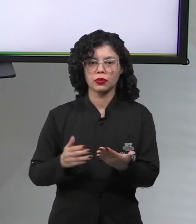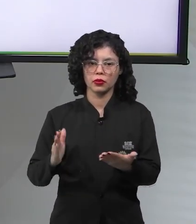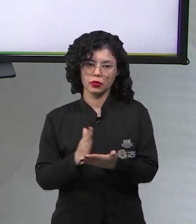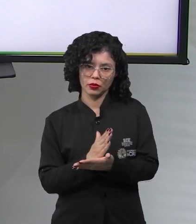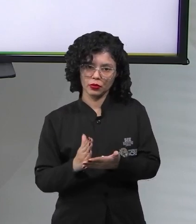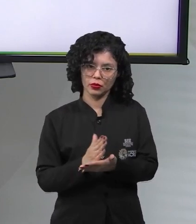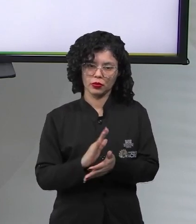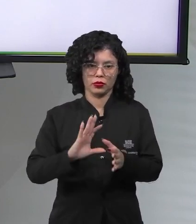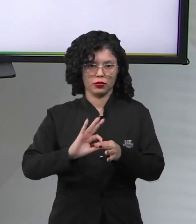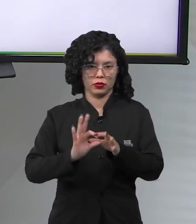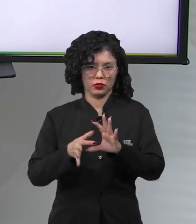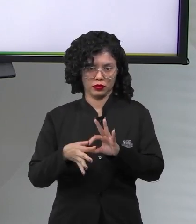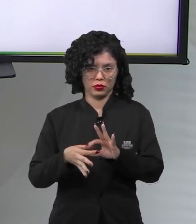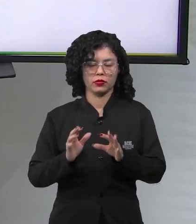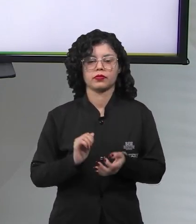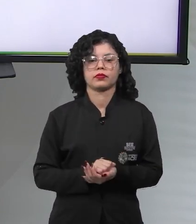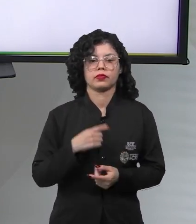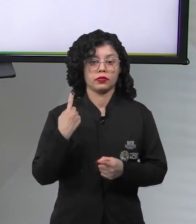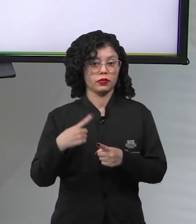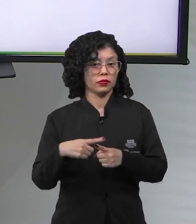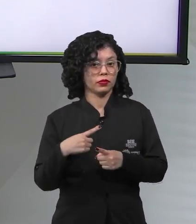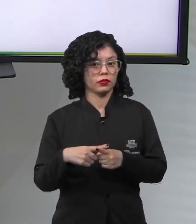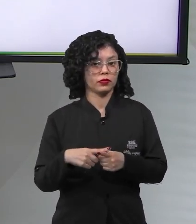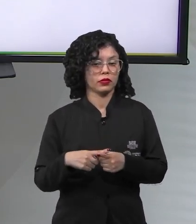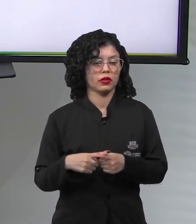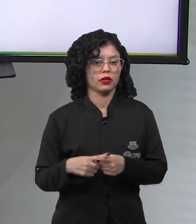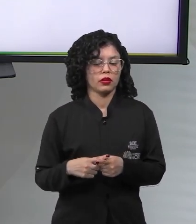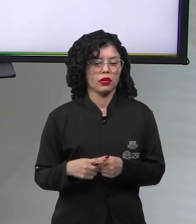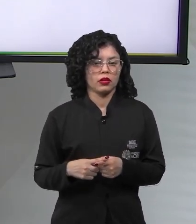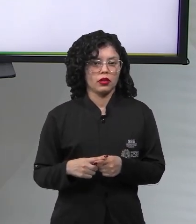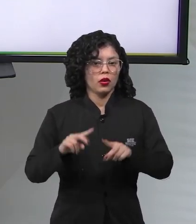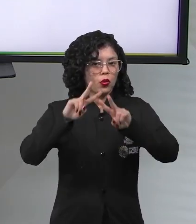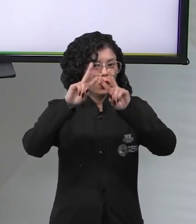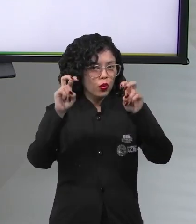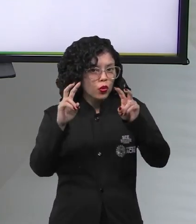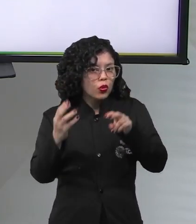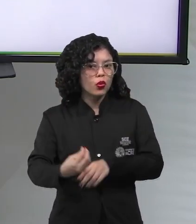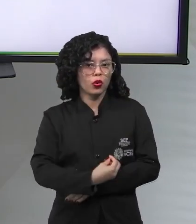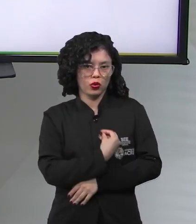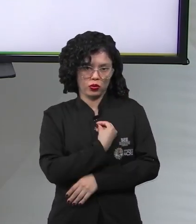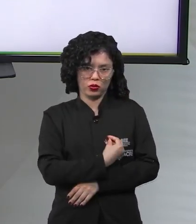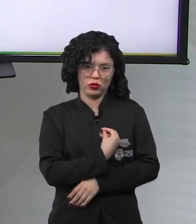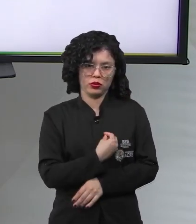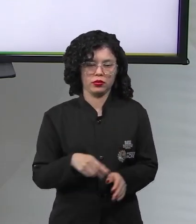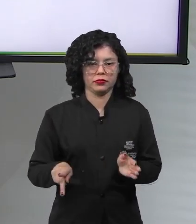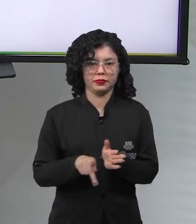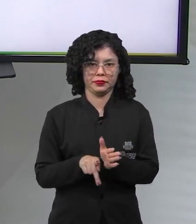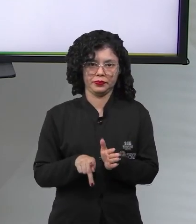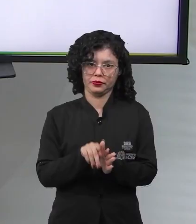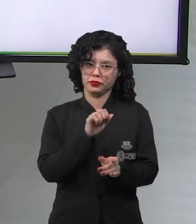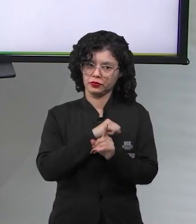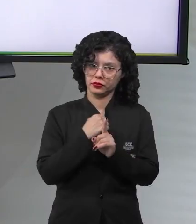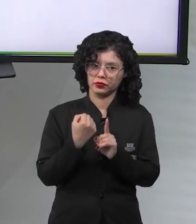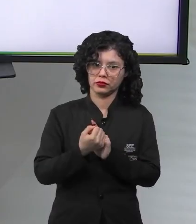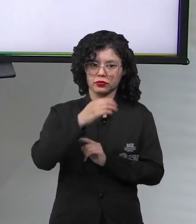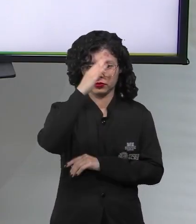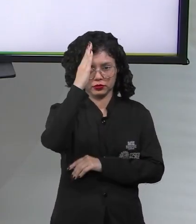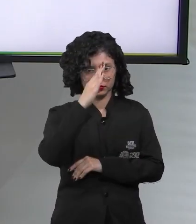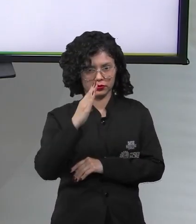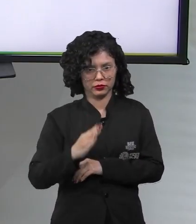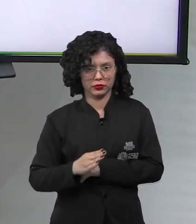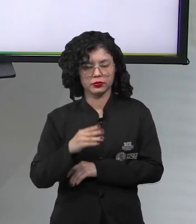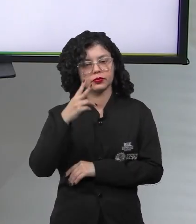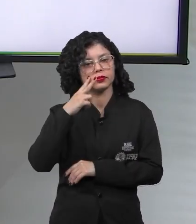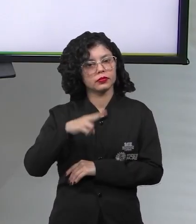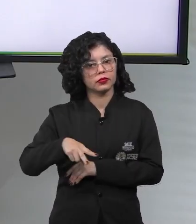alguns contextos devido àquilo que estava sendo vivenciado na sociedade brasileira. Então,